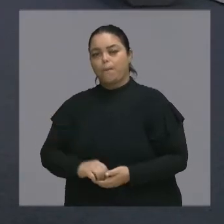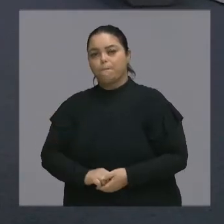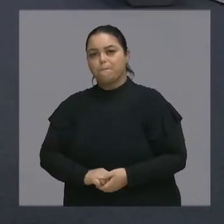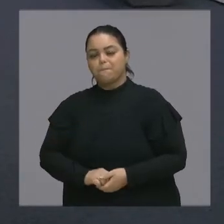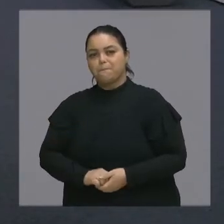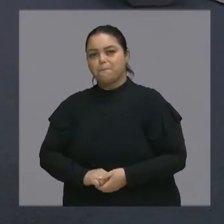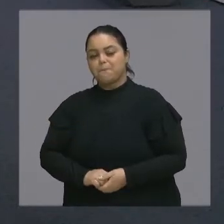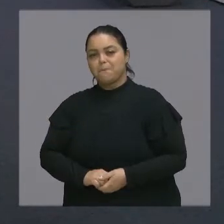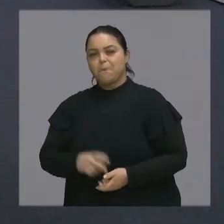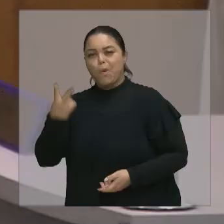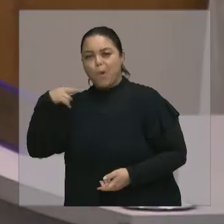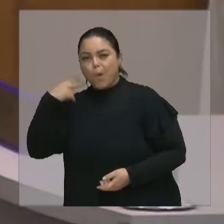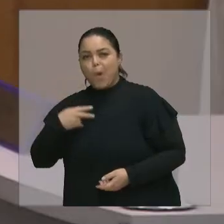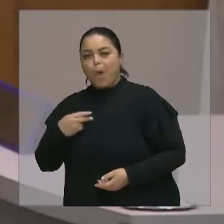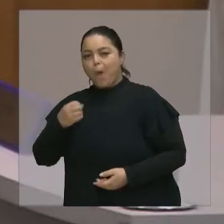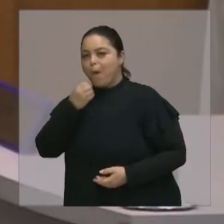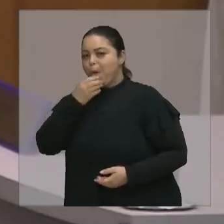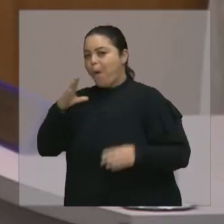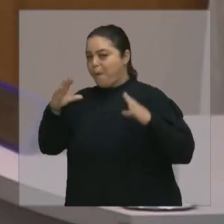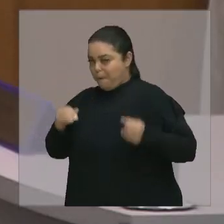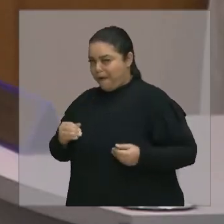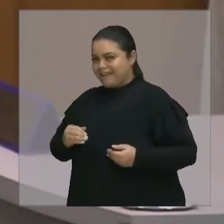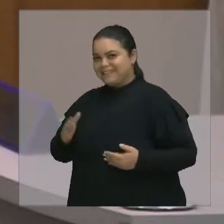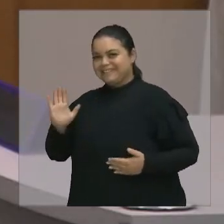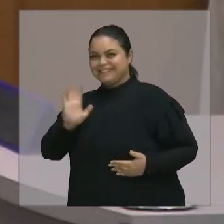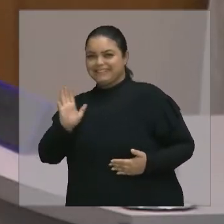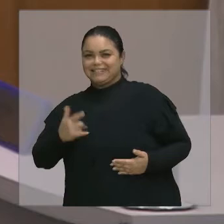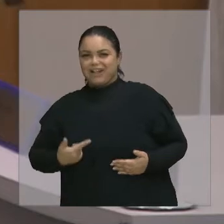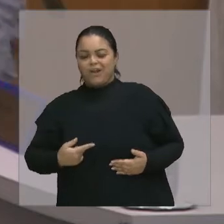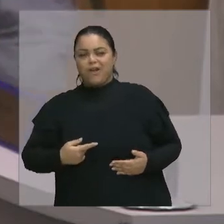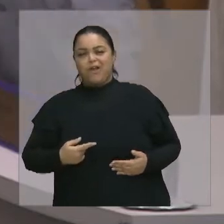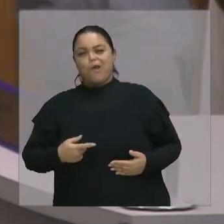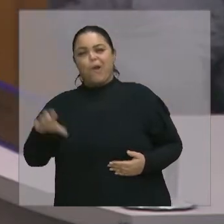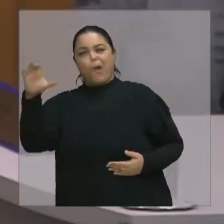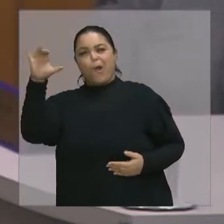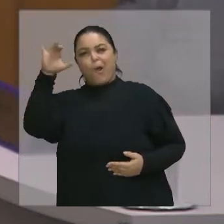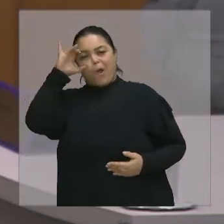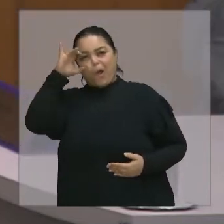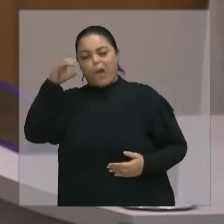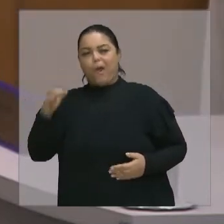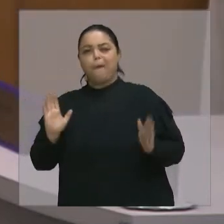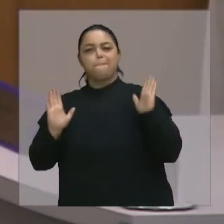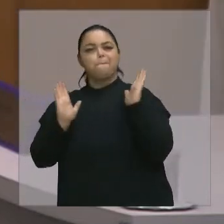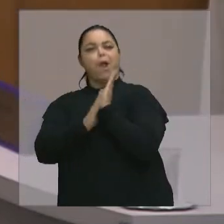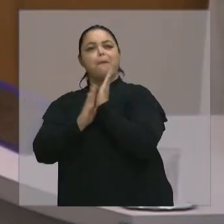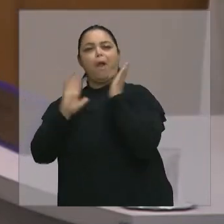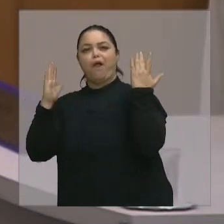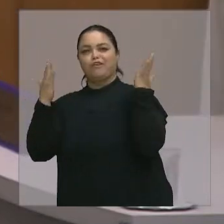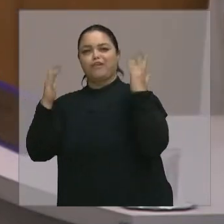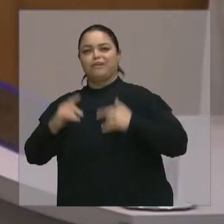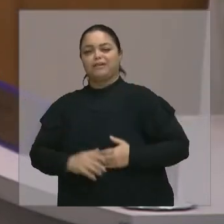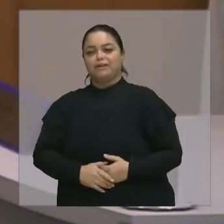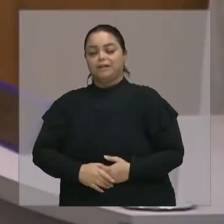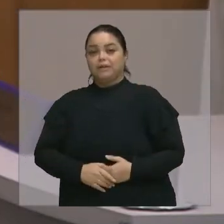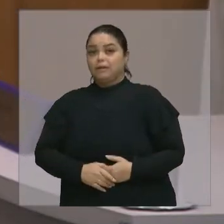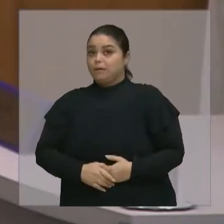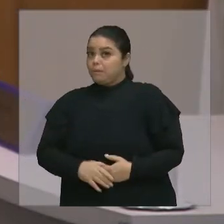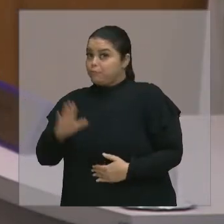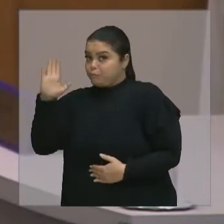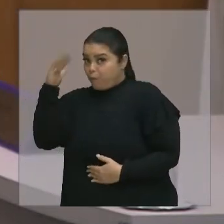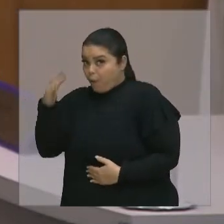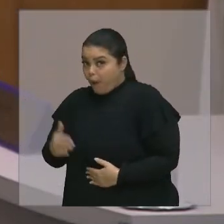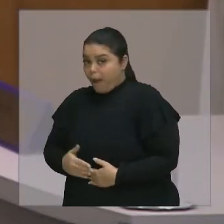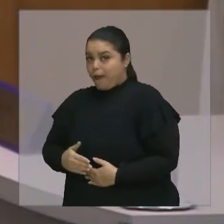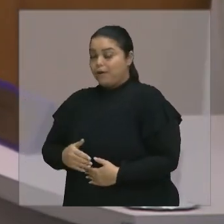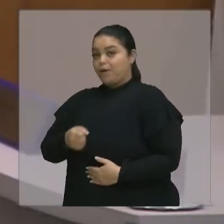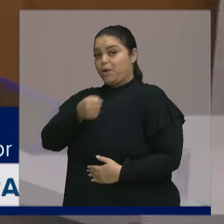Boa noite, presidente, caros colegas, vereadora Dulce Rita, parabéns pela homenagem,